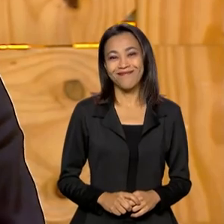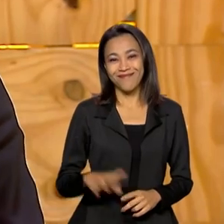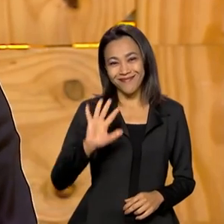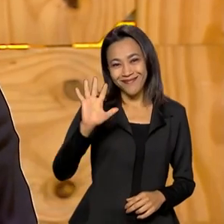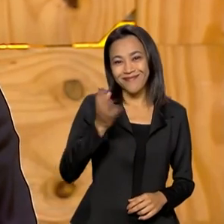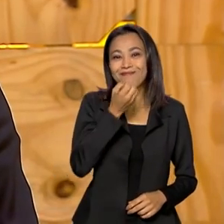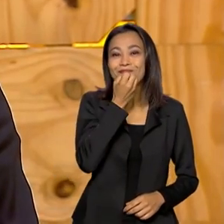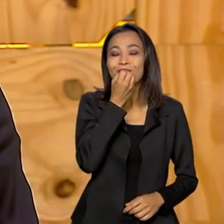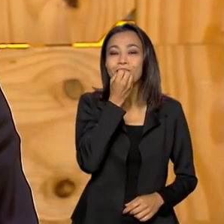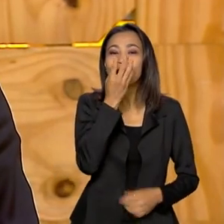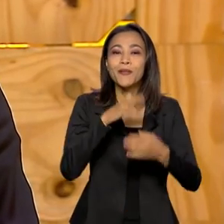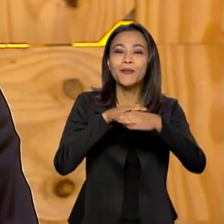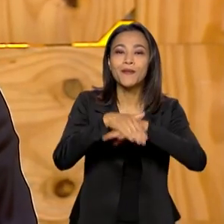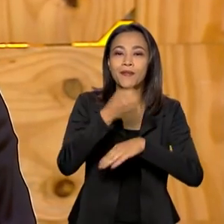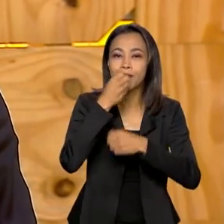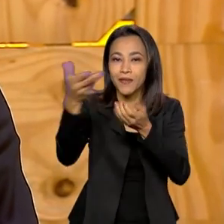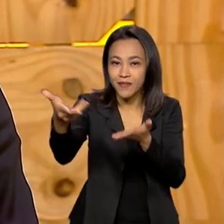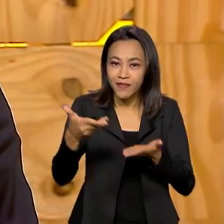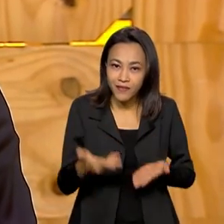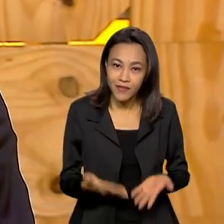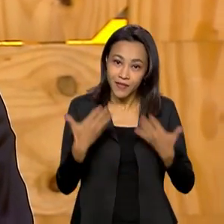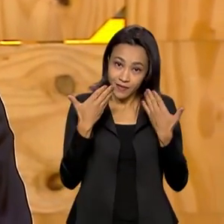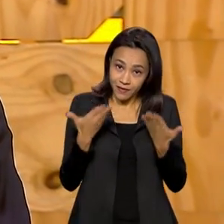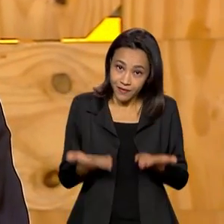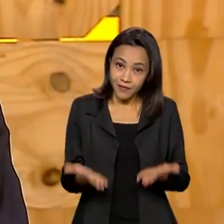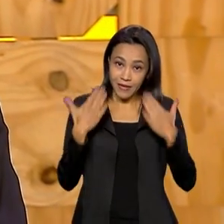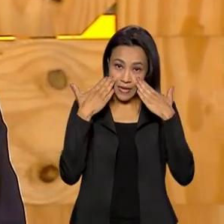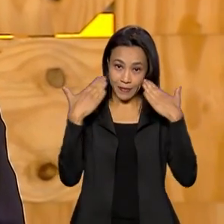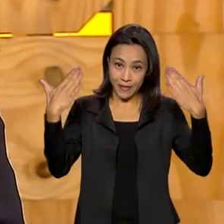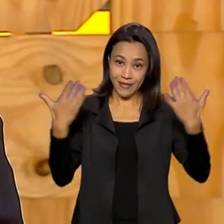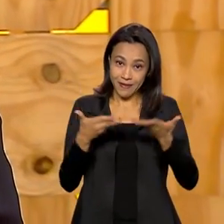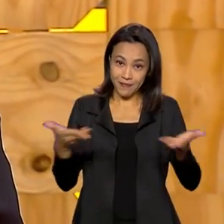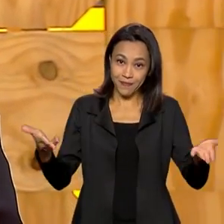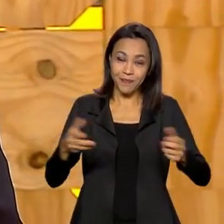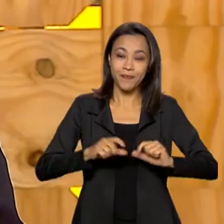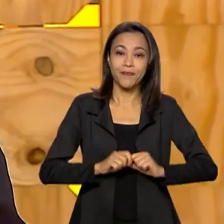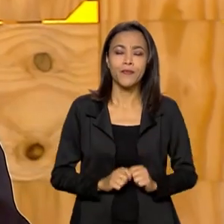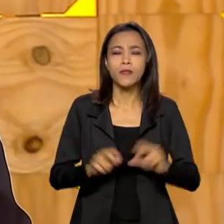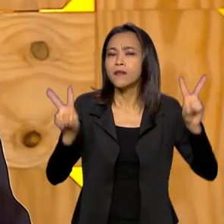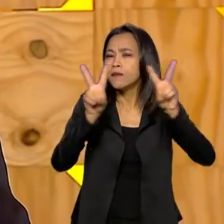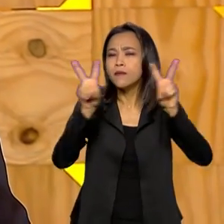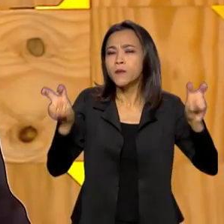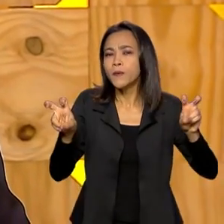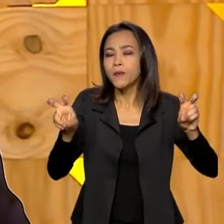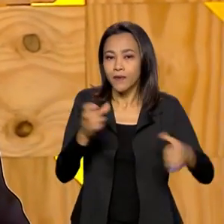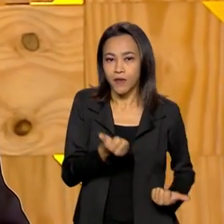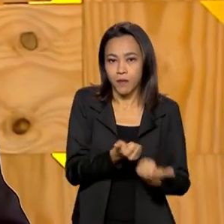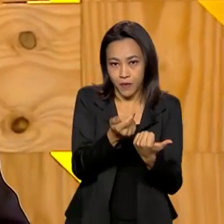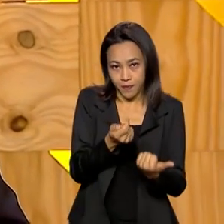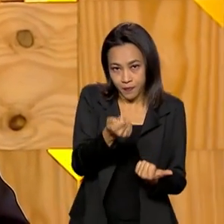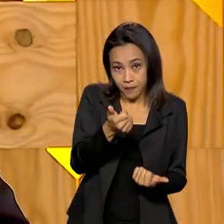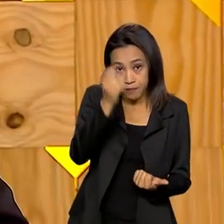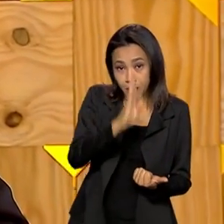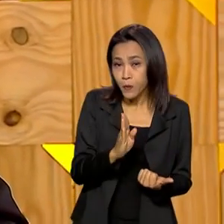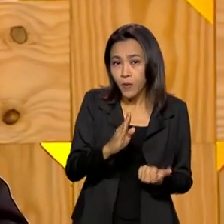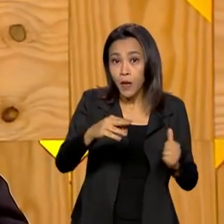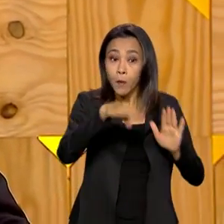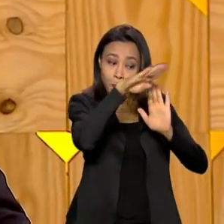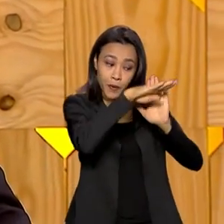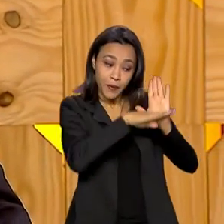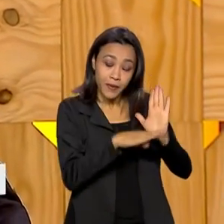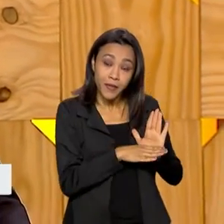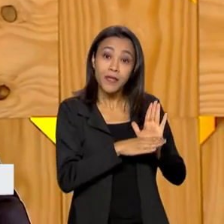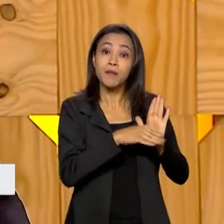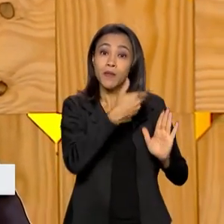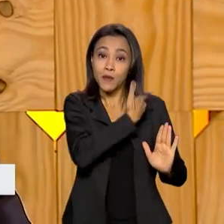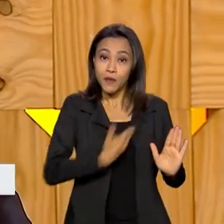Olá boa noite seja bem-vindo a mais uma edição do Brasil em Pauta o tema de hoje é auxílio Brasil programa de transferência